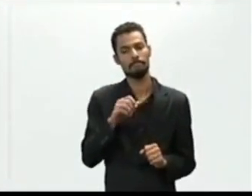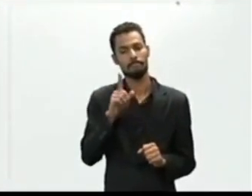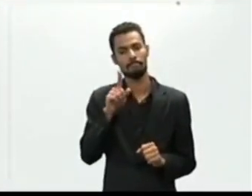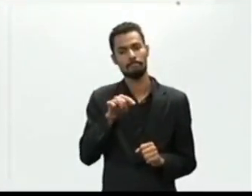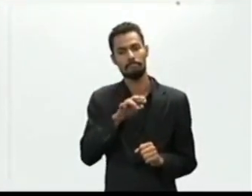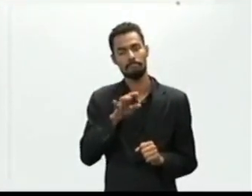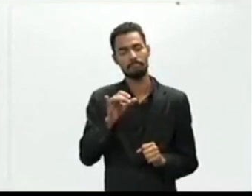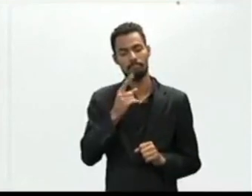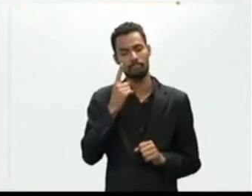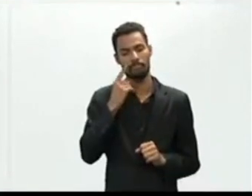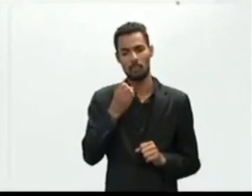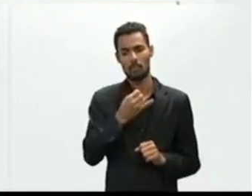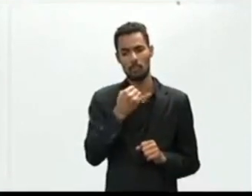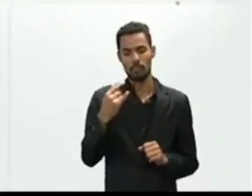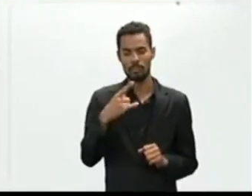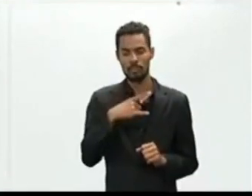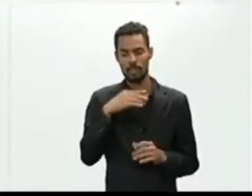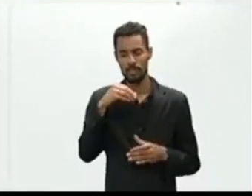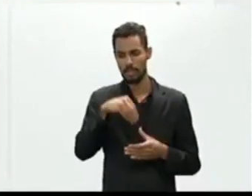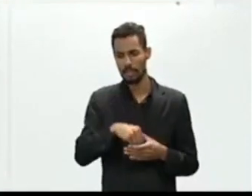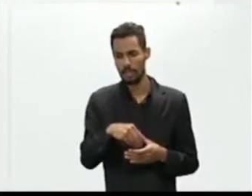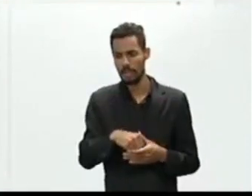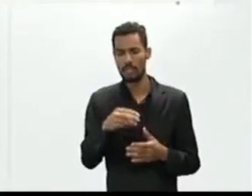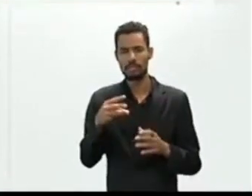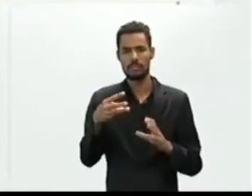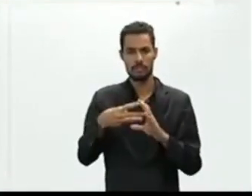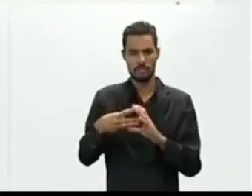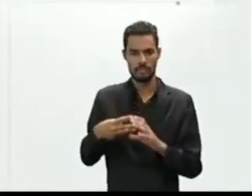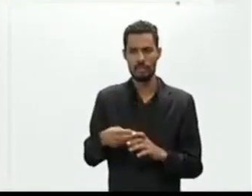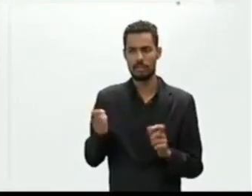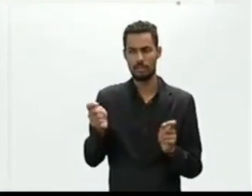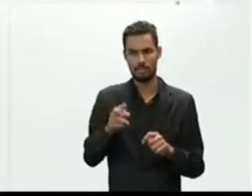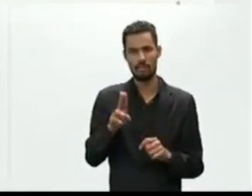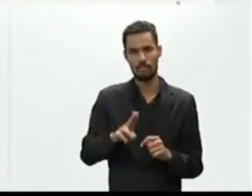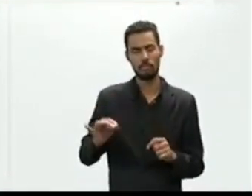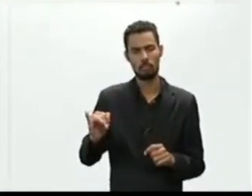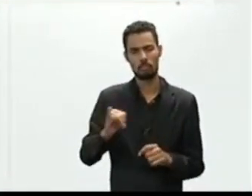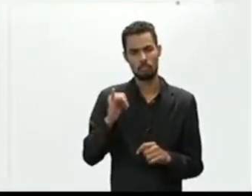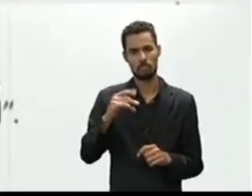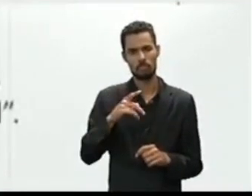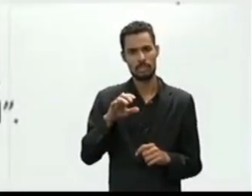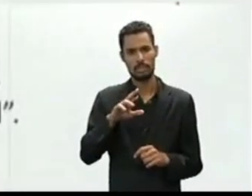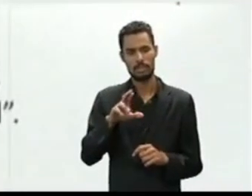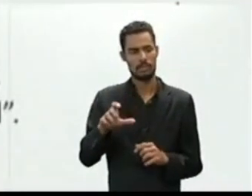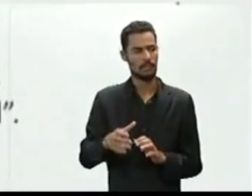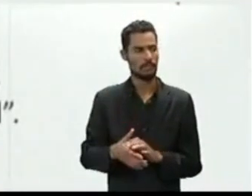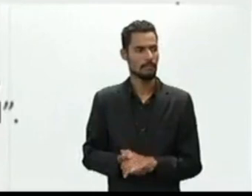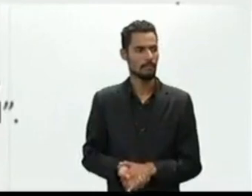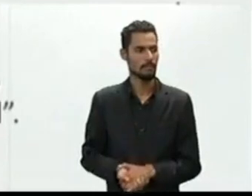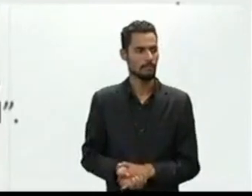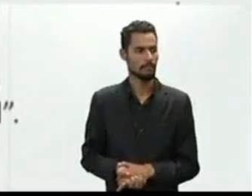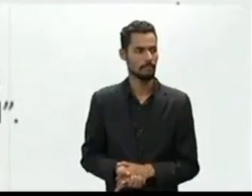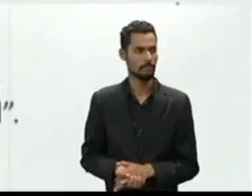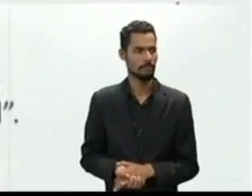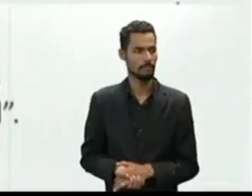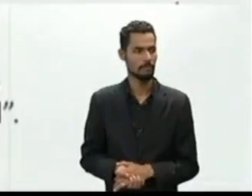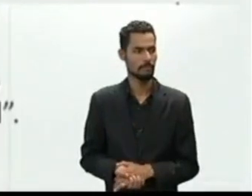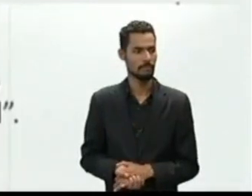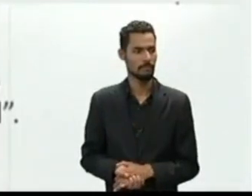em quantidade para poder colocar dentro de uma bactéria, dentro de uma célula, tá? Técnica importante, PCR.